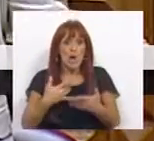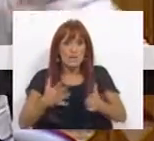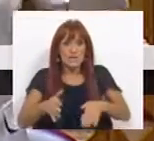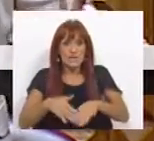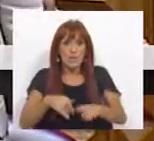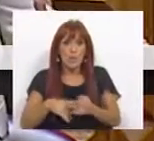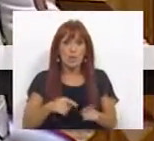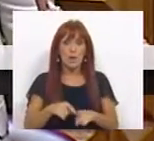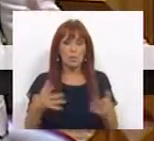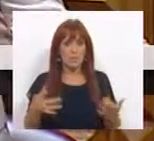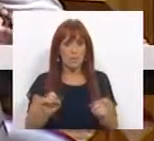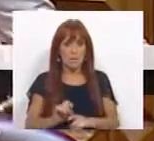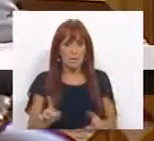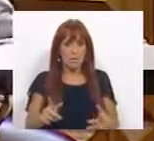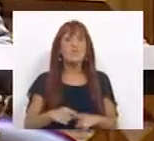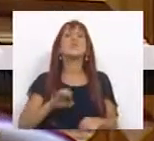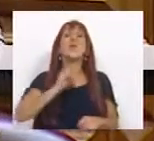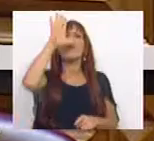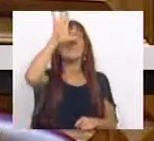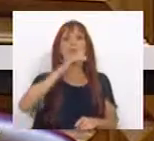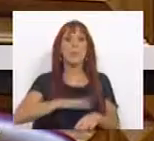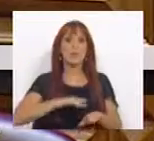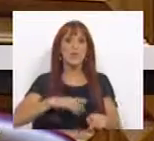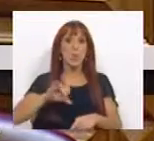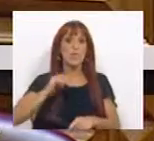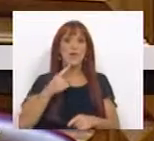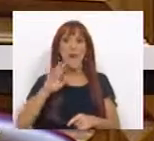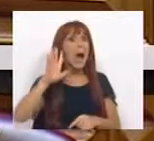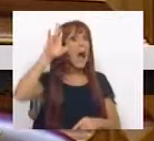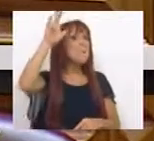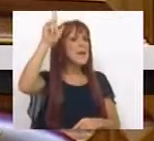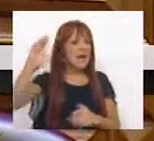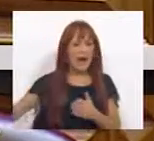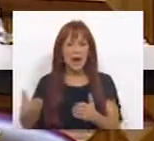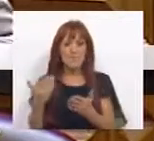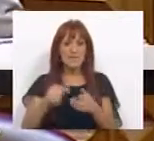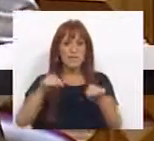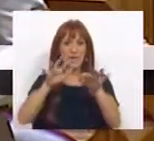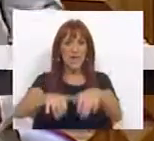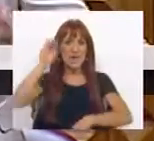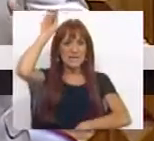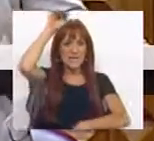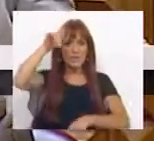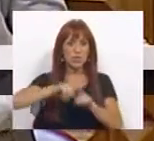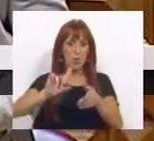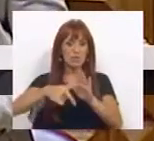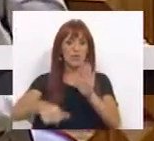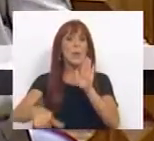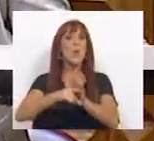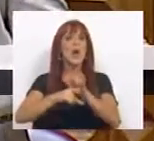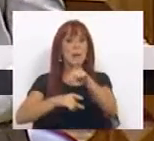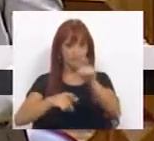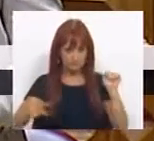temos que fazer no outro topo. E, Sr. Primeiro-Ministro, é por isso que os Verdes amanhã apresentarão na Assembleia da República um projeto de